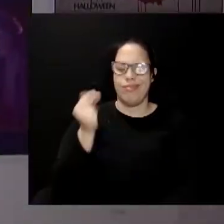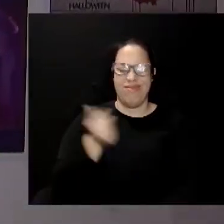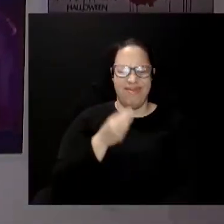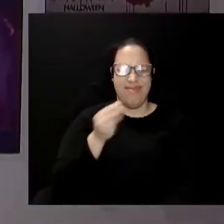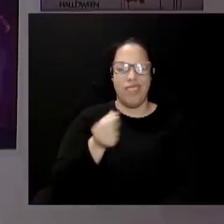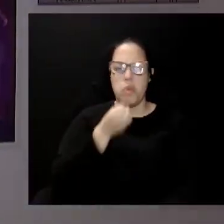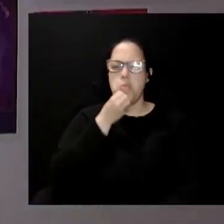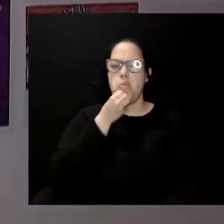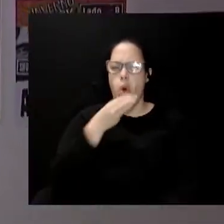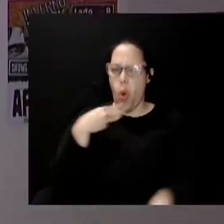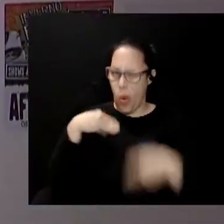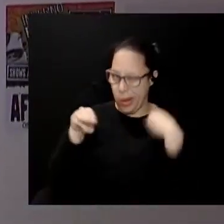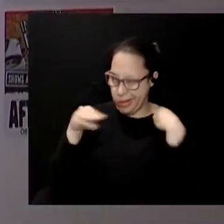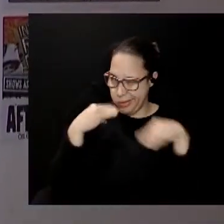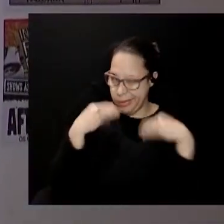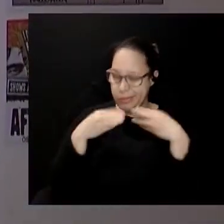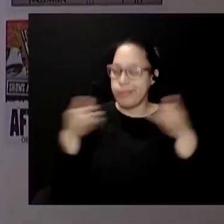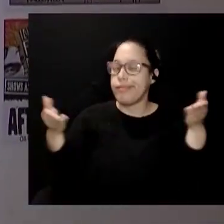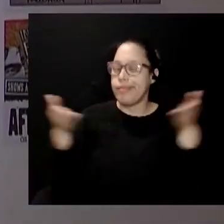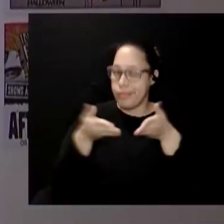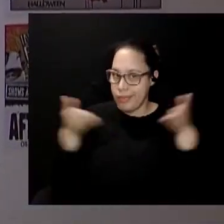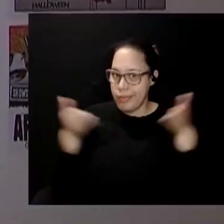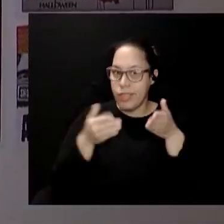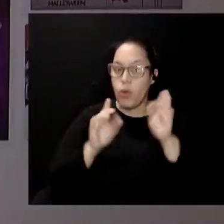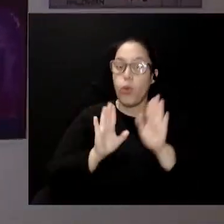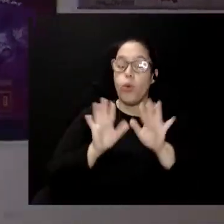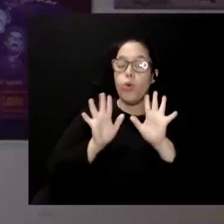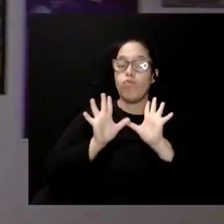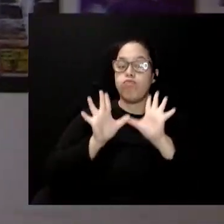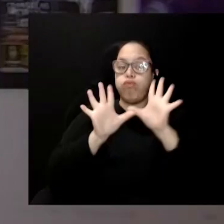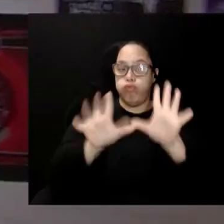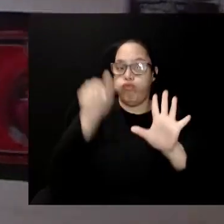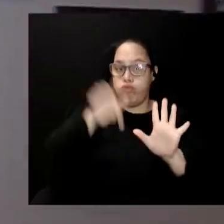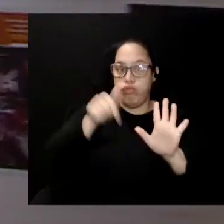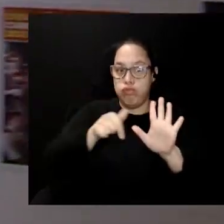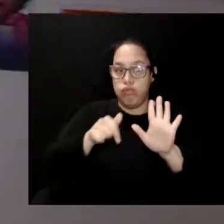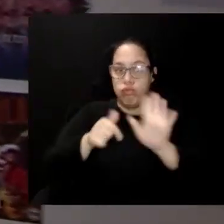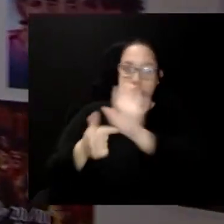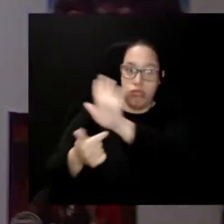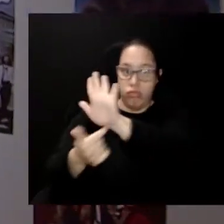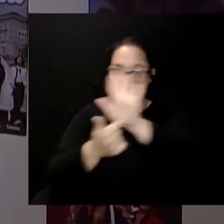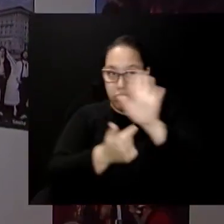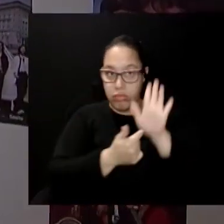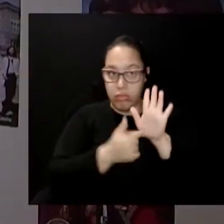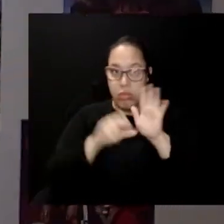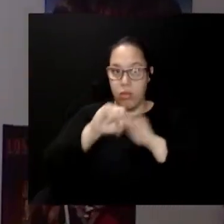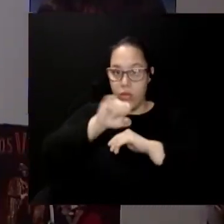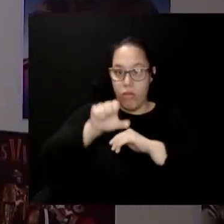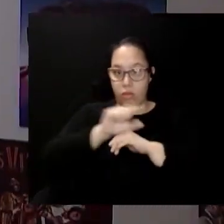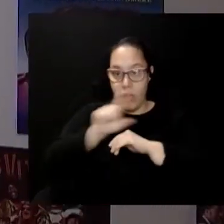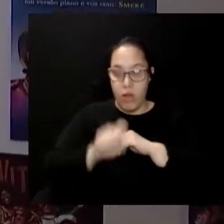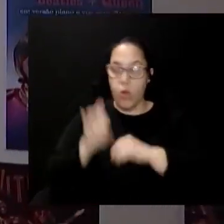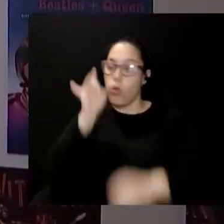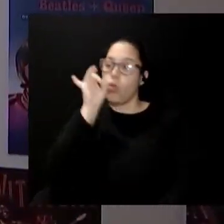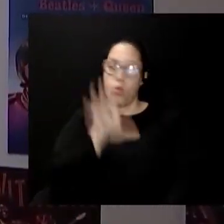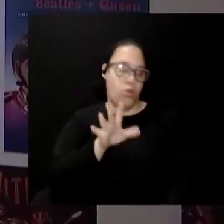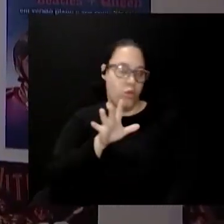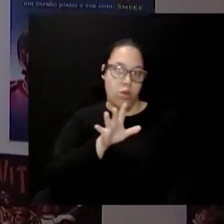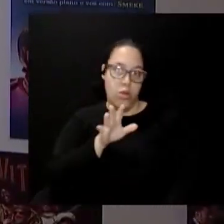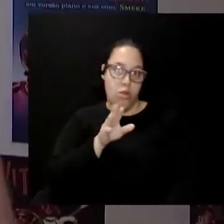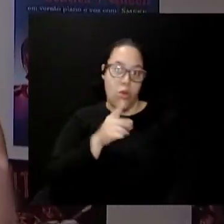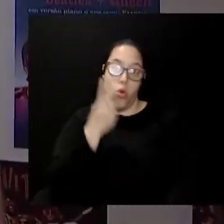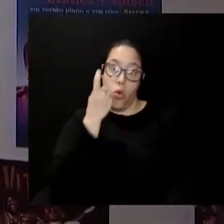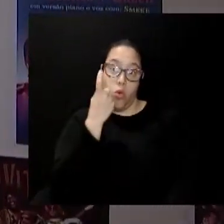e hoje eles vão vir aqui fazer uma jam session, ou seja, não vai ser só uma banda que vai tocar, vão